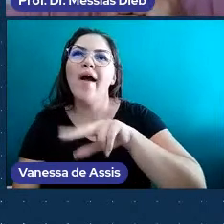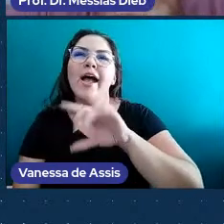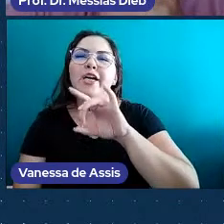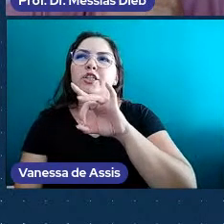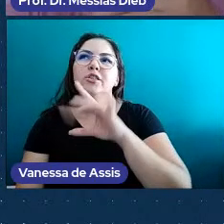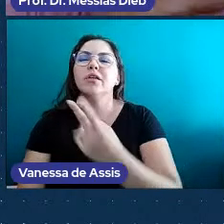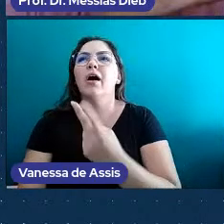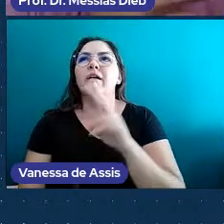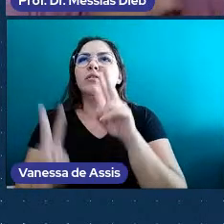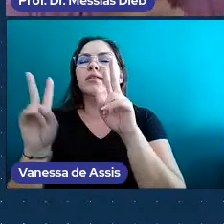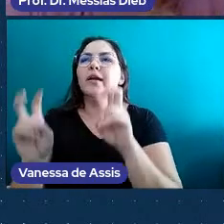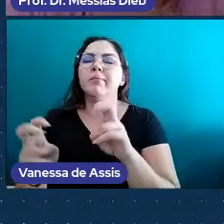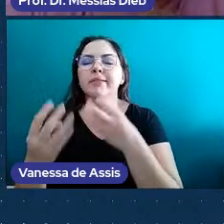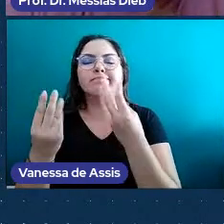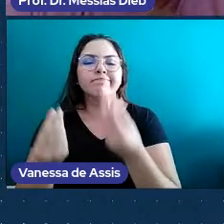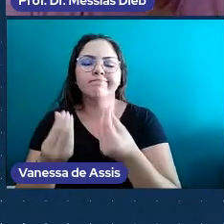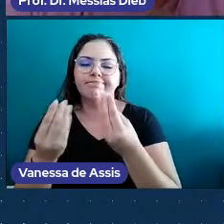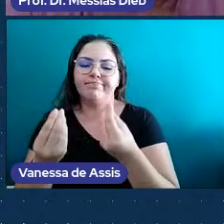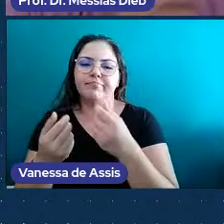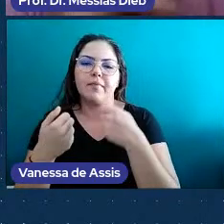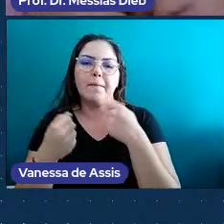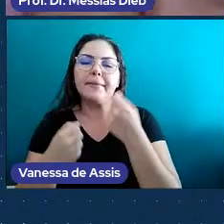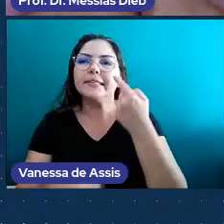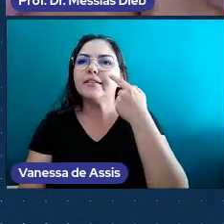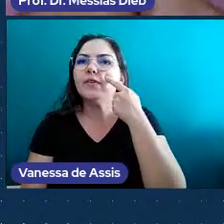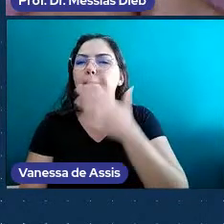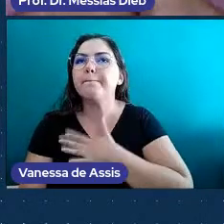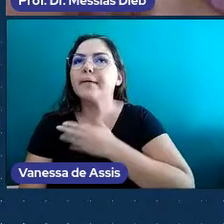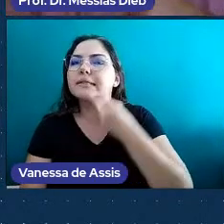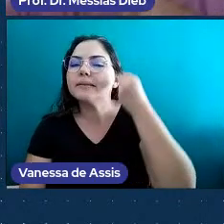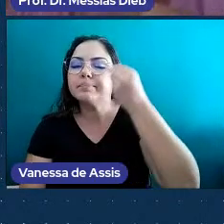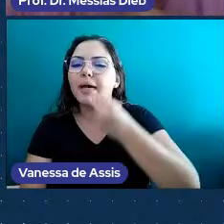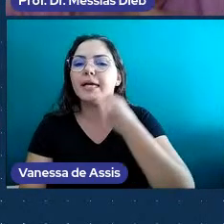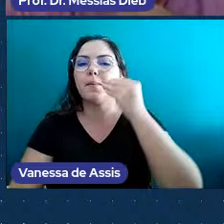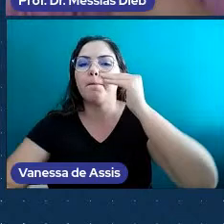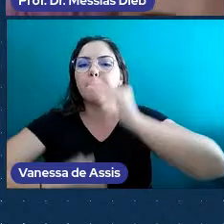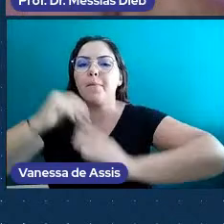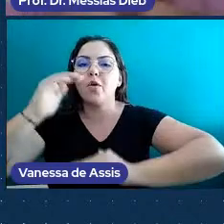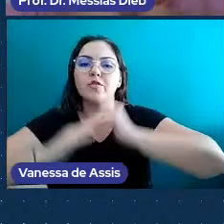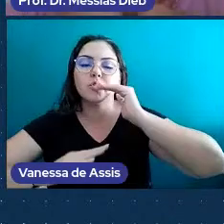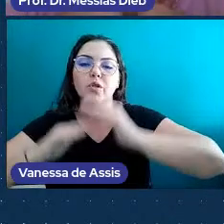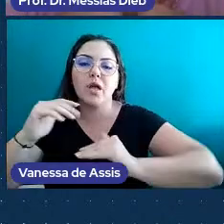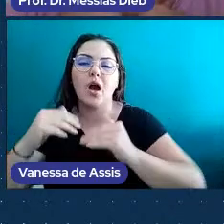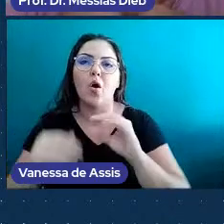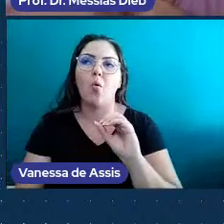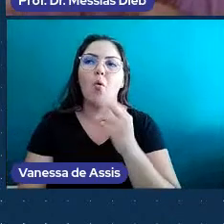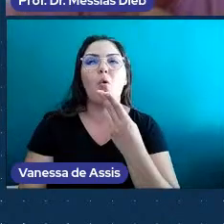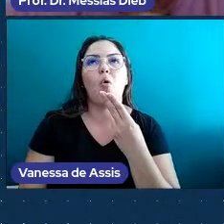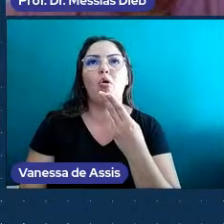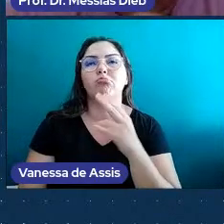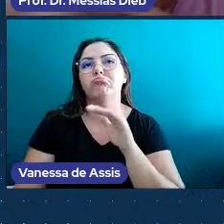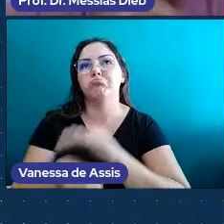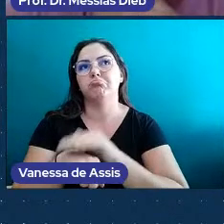Ele pode nascer da sua experiência profissional, ele pode nascer da sua própria experiência pessoal com a